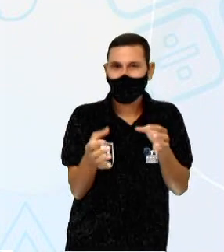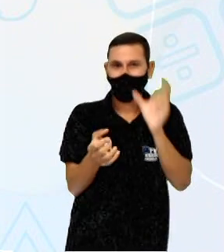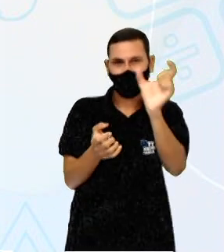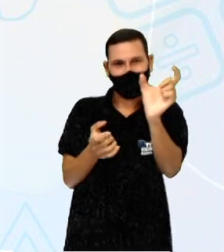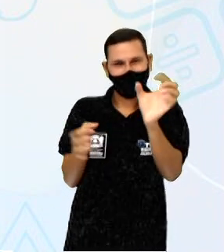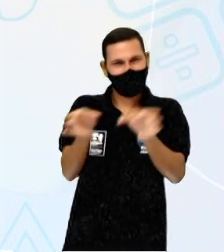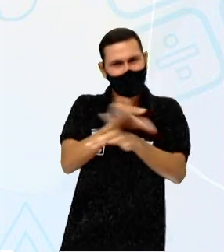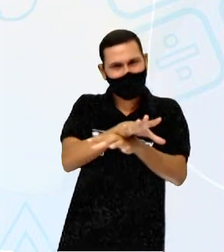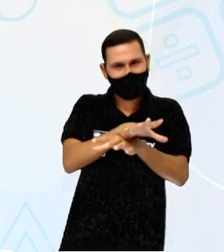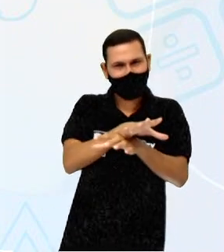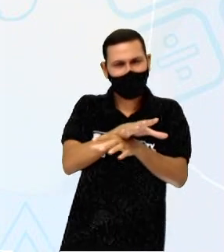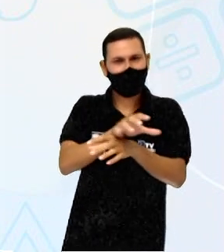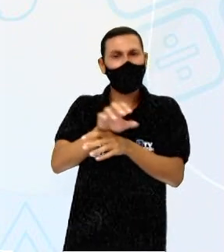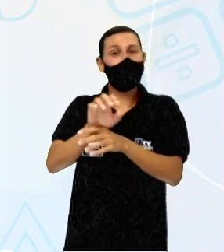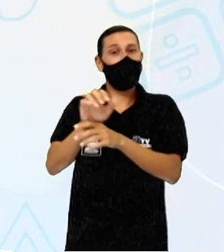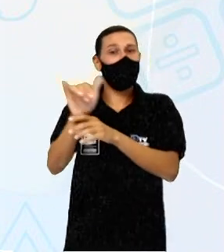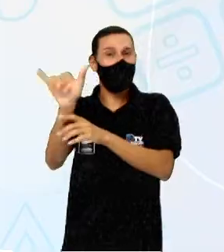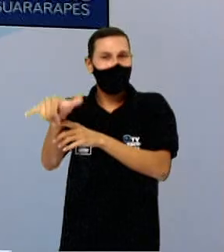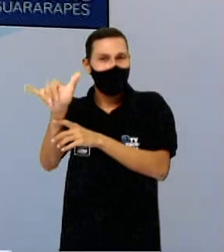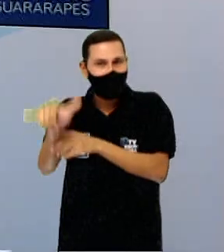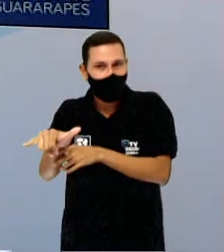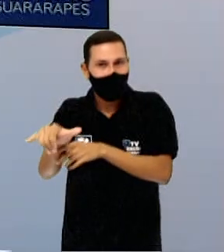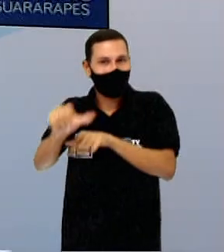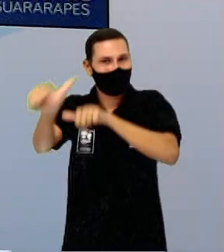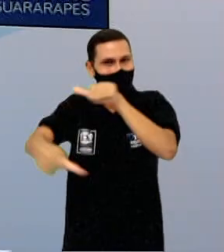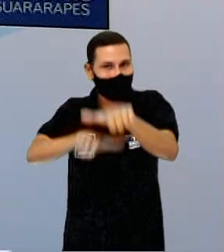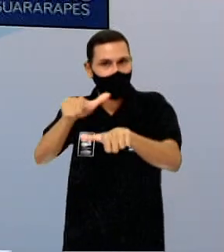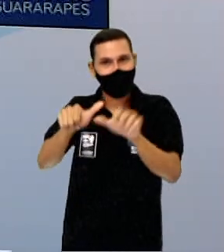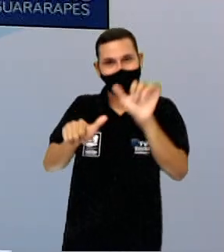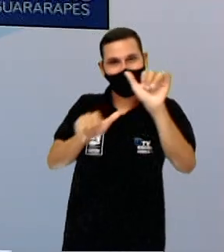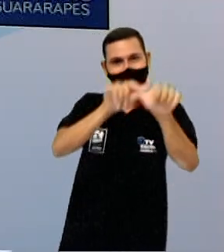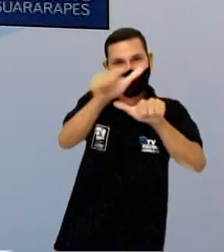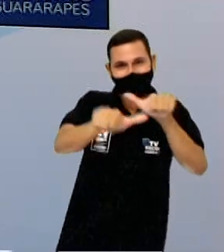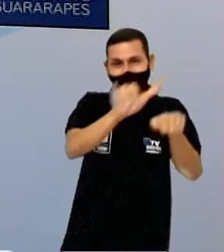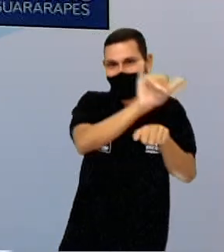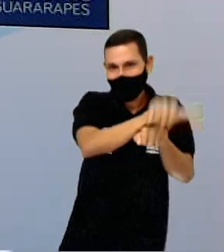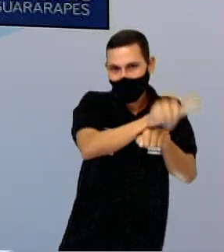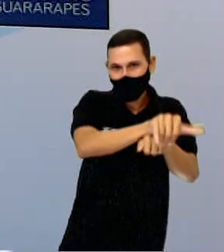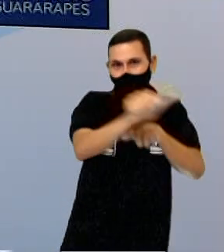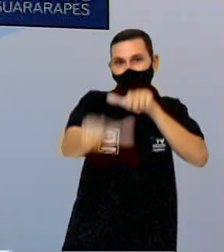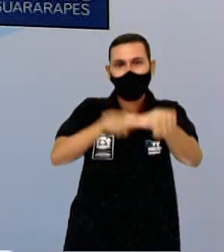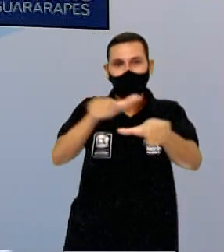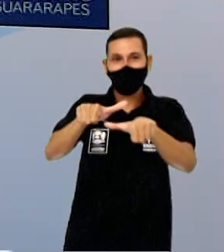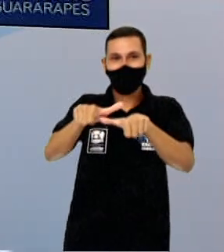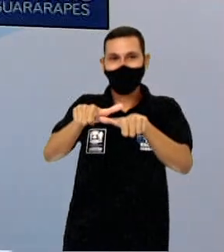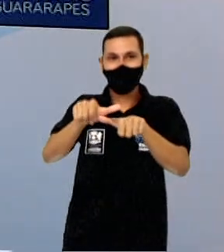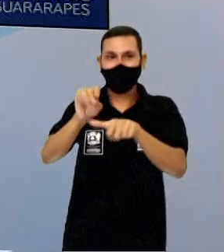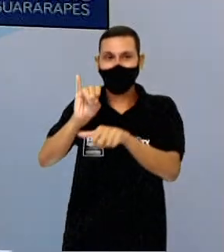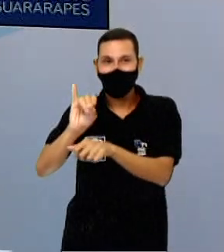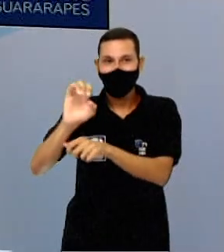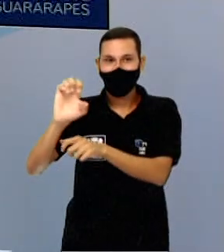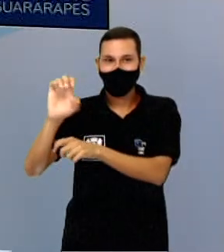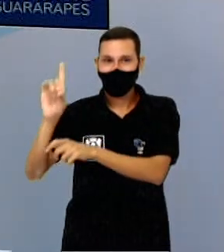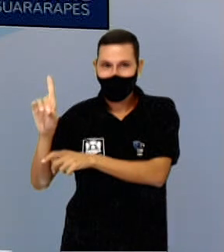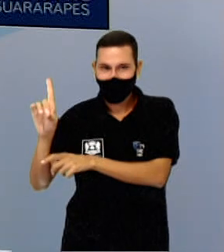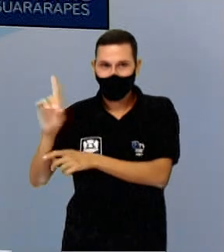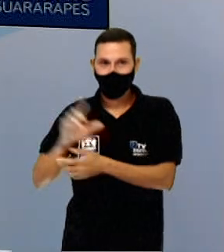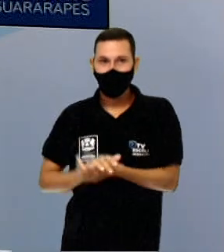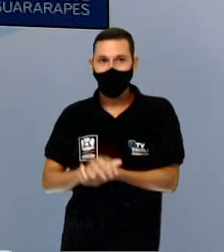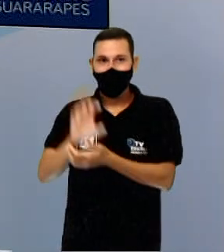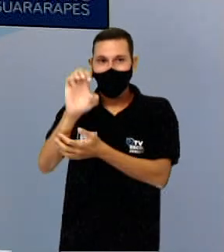precedido de consoante. A gente troca o Y por IED, quando ele é precedido de consoante. O que seria precedido